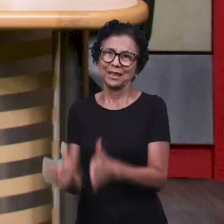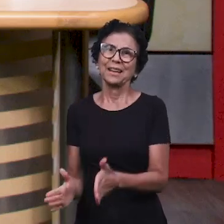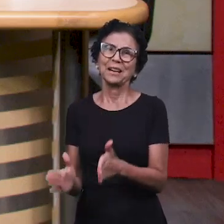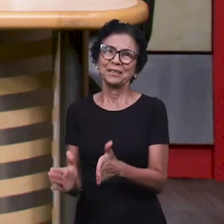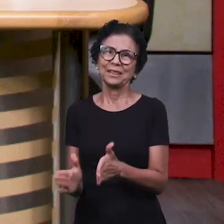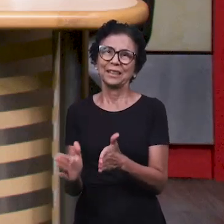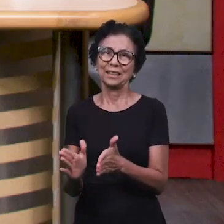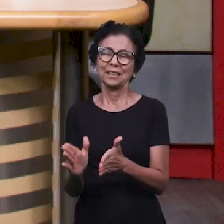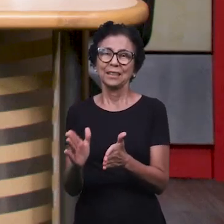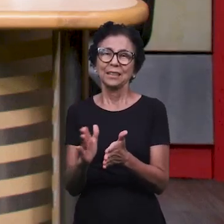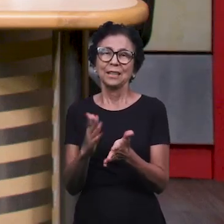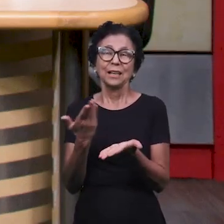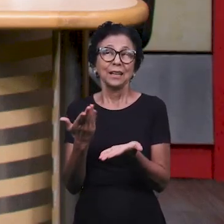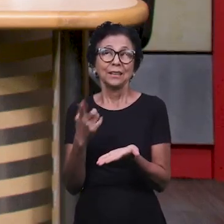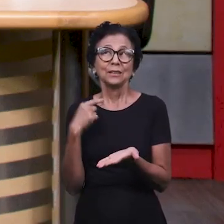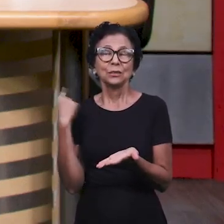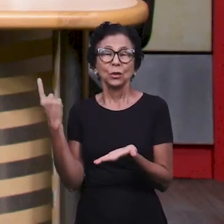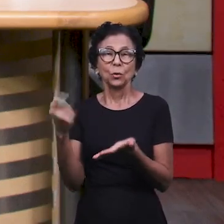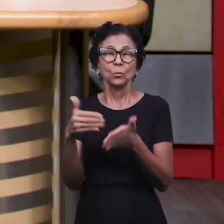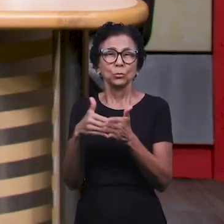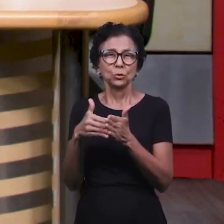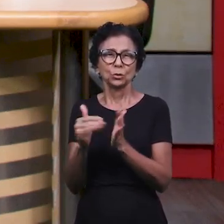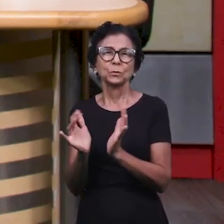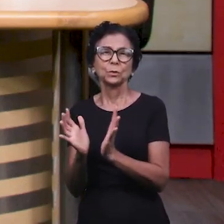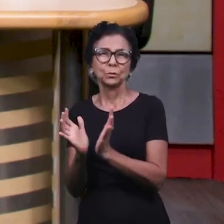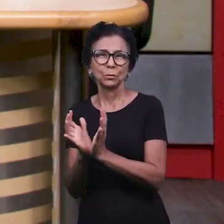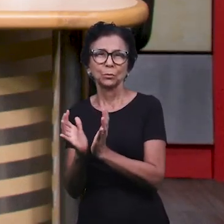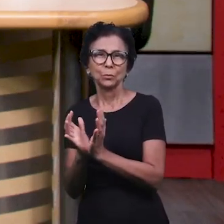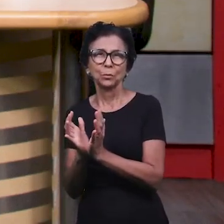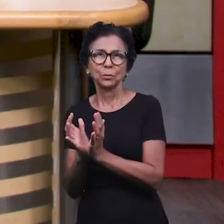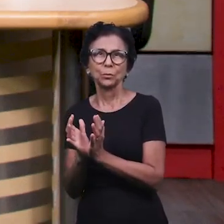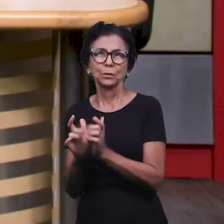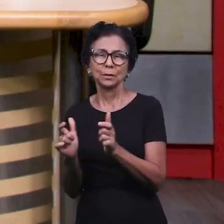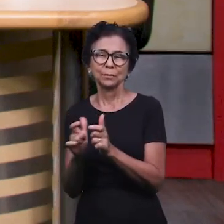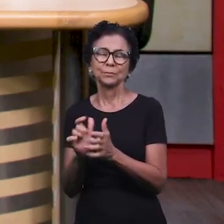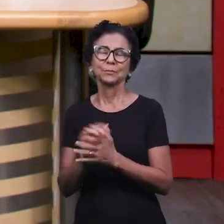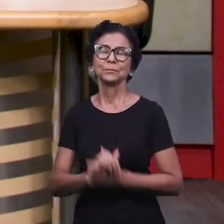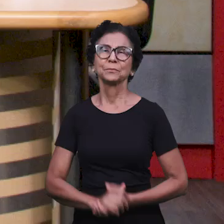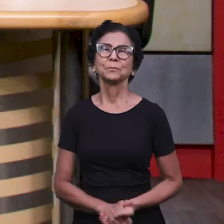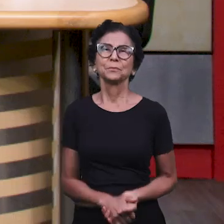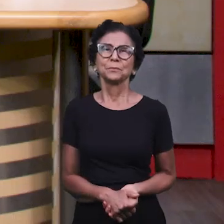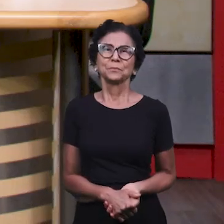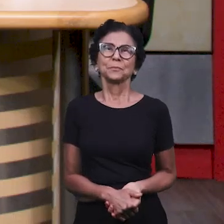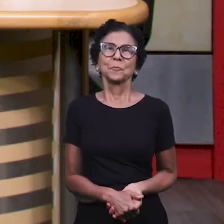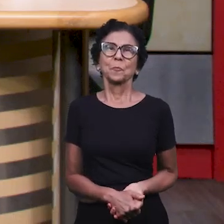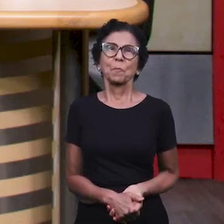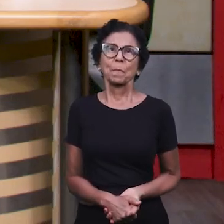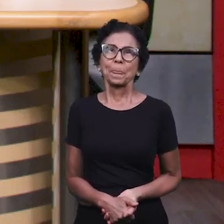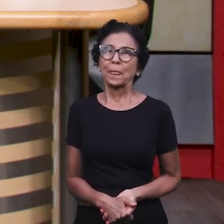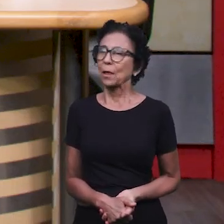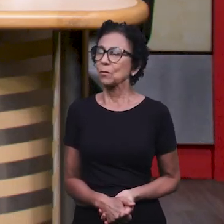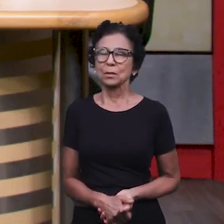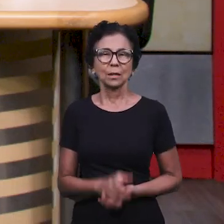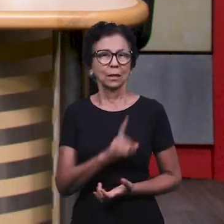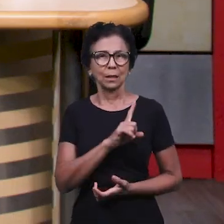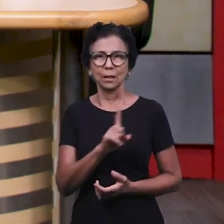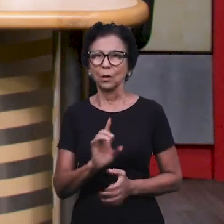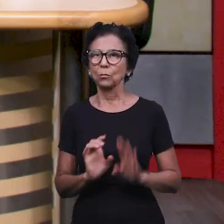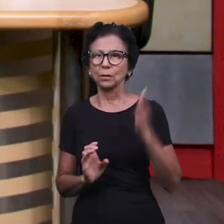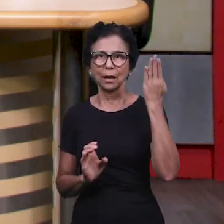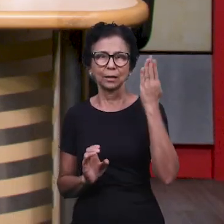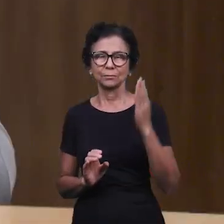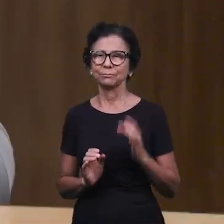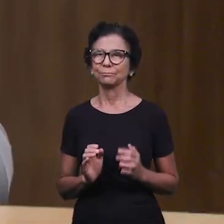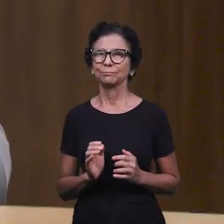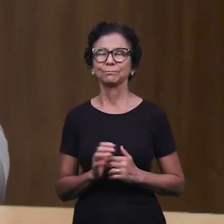muitos outros que também são. Né? Dos que não traem. Os que não traem. Os que não traem. Há um aspecto também muito interessante, pastor Gilson, é que